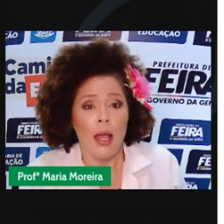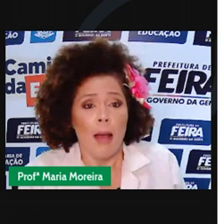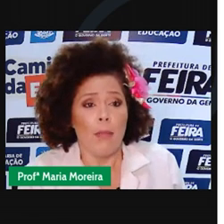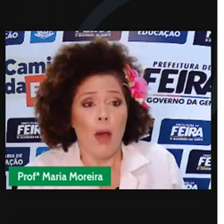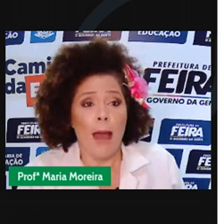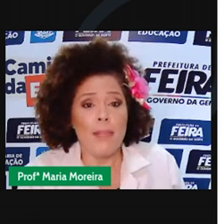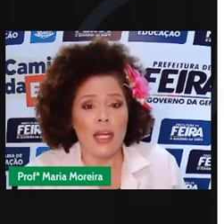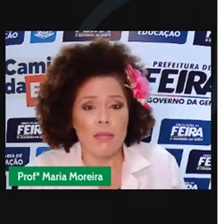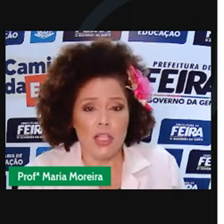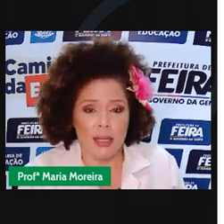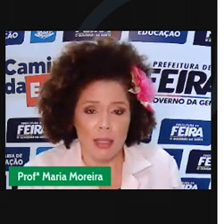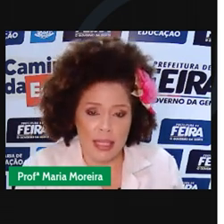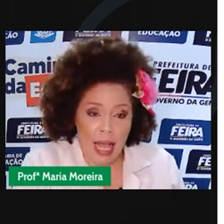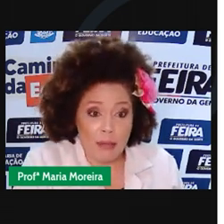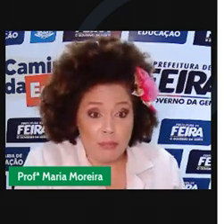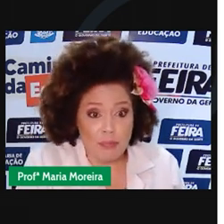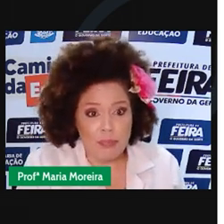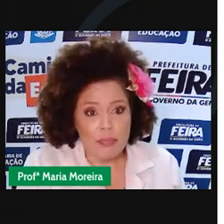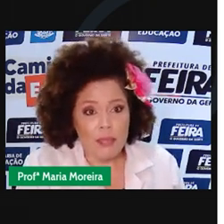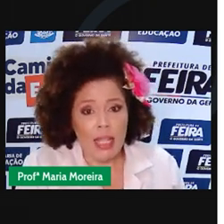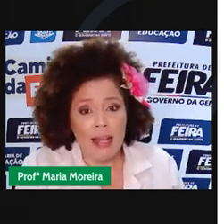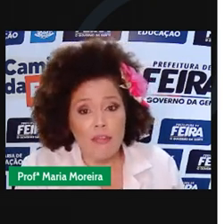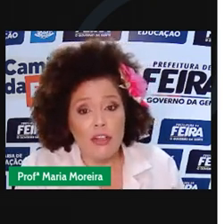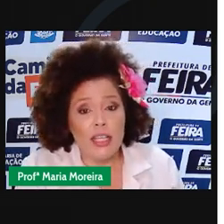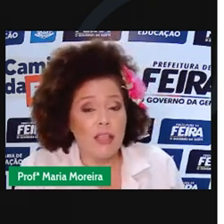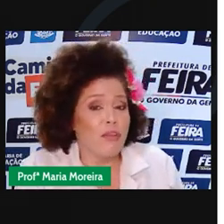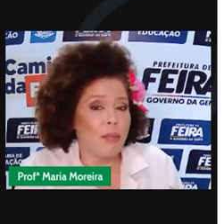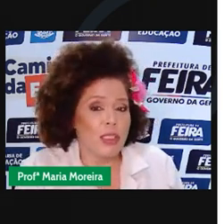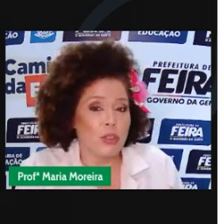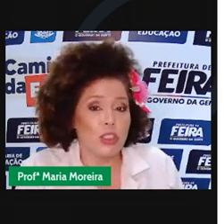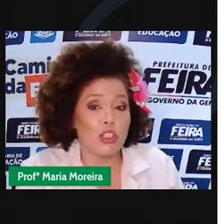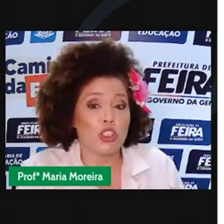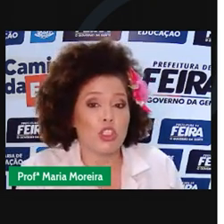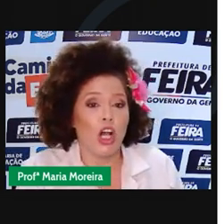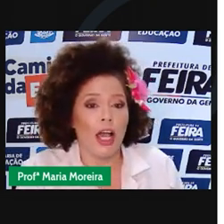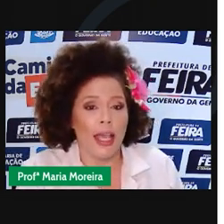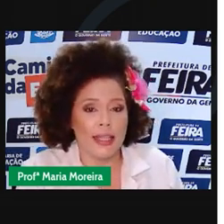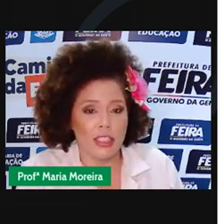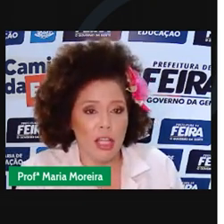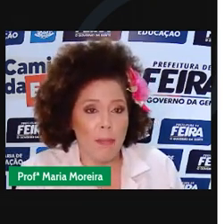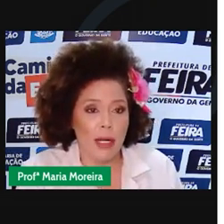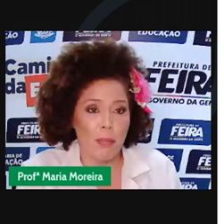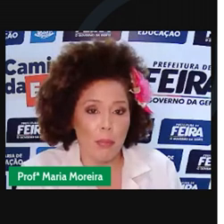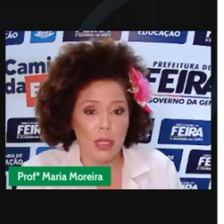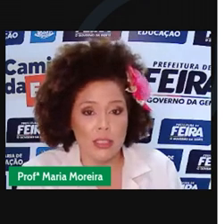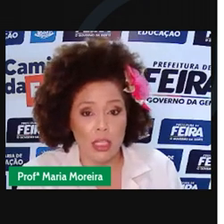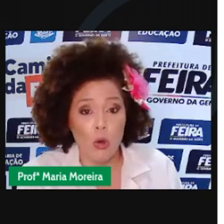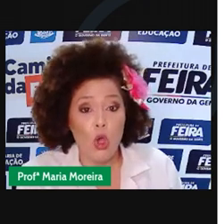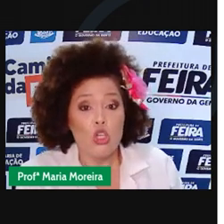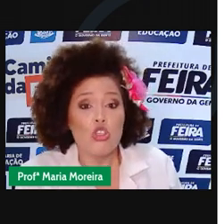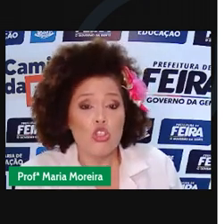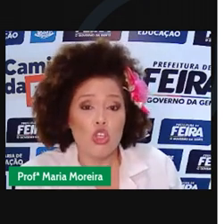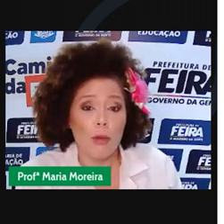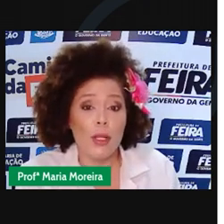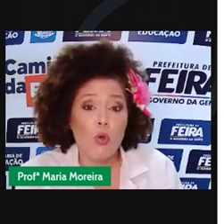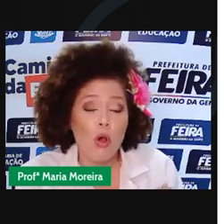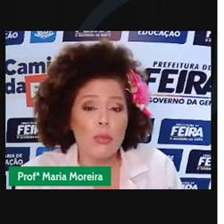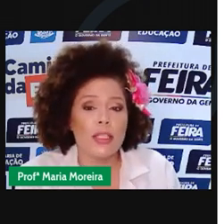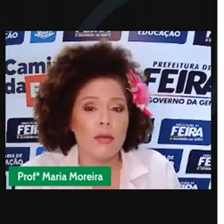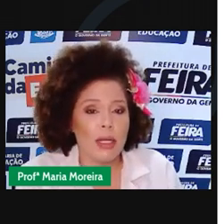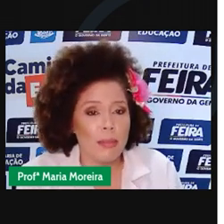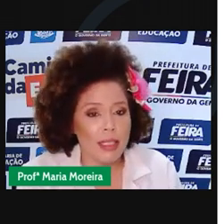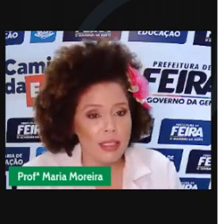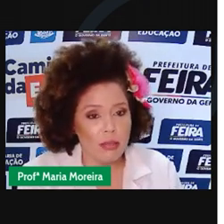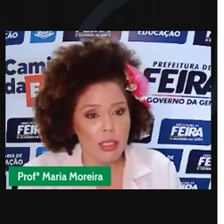e a pirâmide alimentar ela fornece informações corretas né para a população sobre